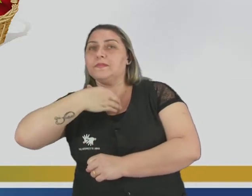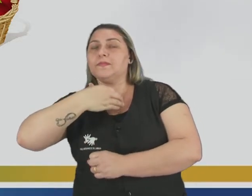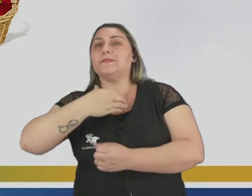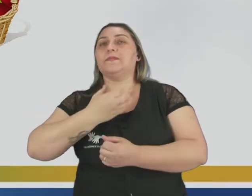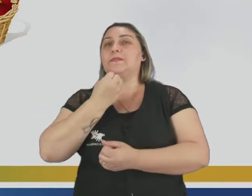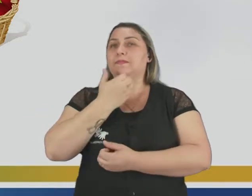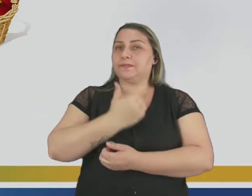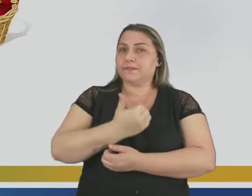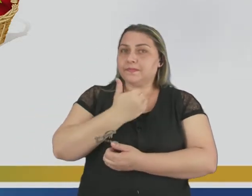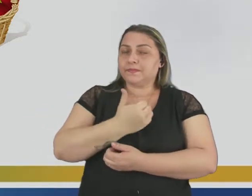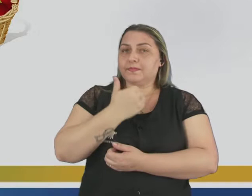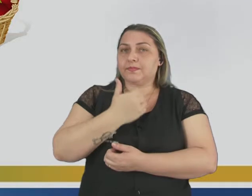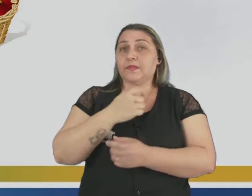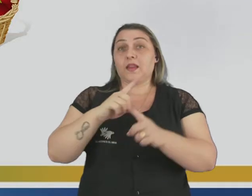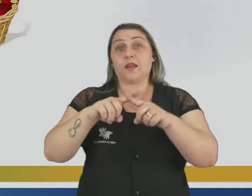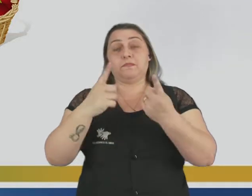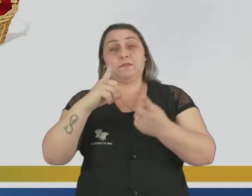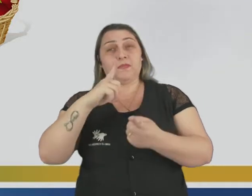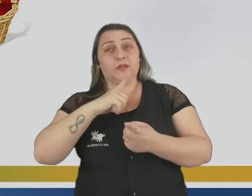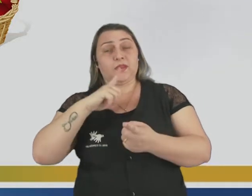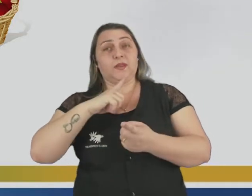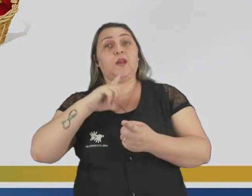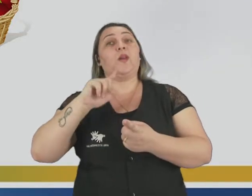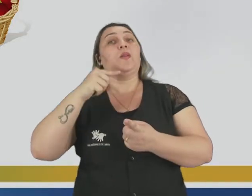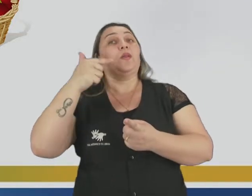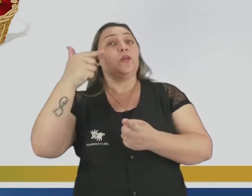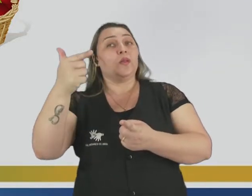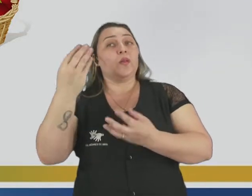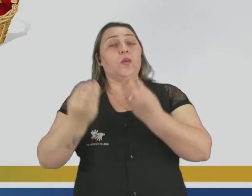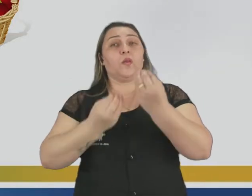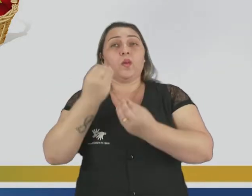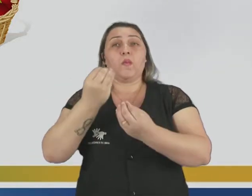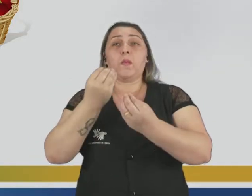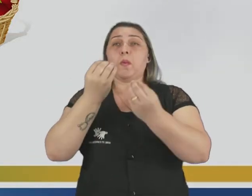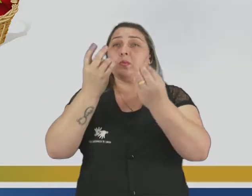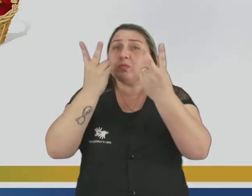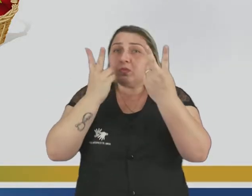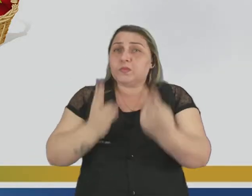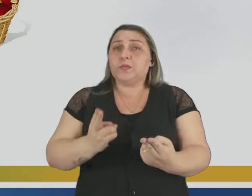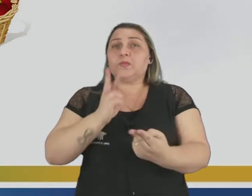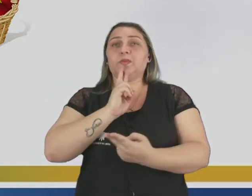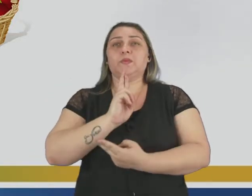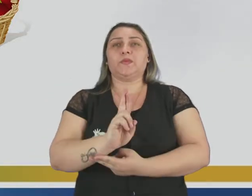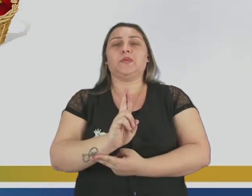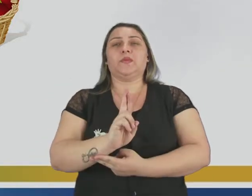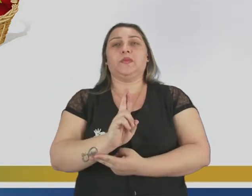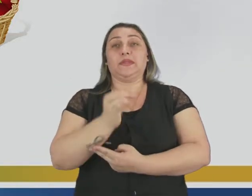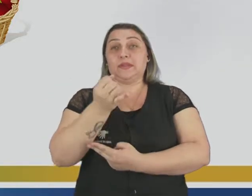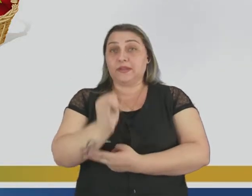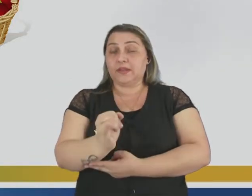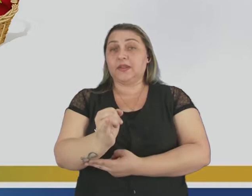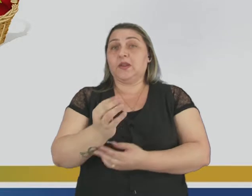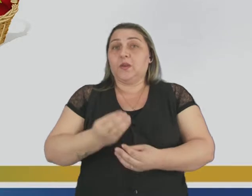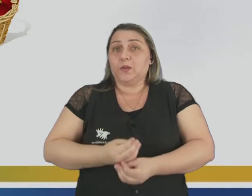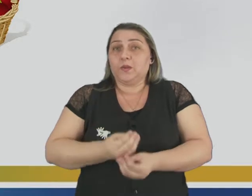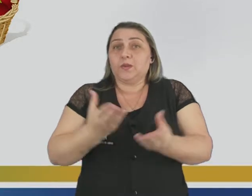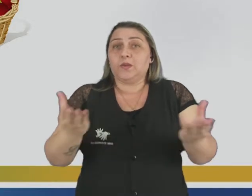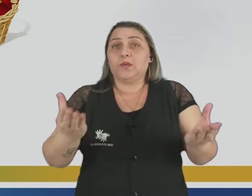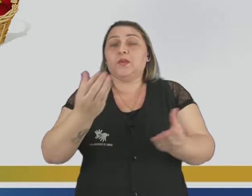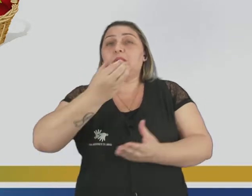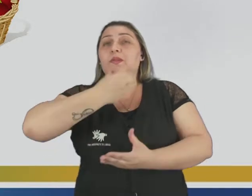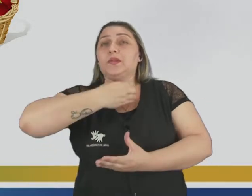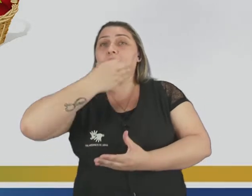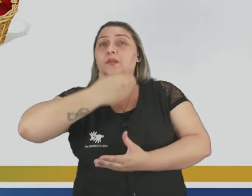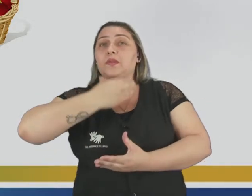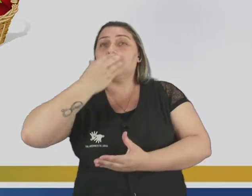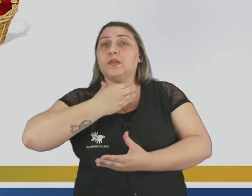24, muito bem. Mas existe uma outra forma de chegar a esse mesmo resultado. Se eu distribuir as